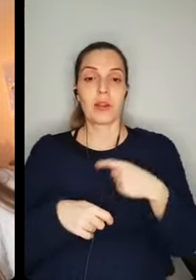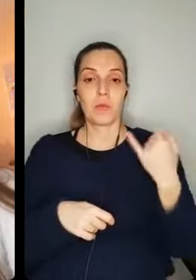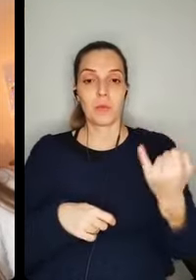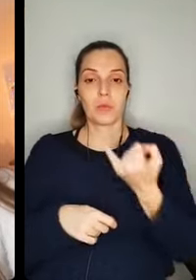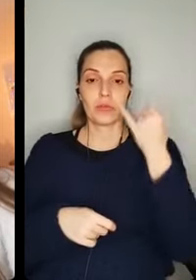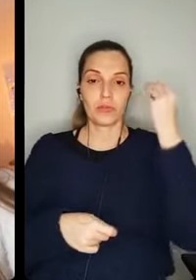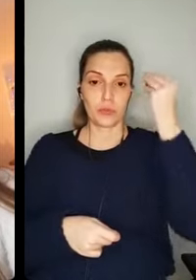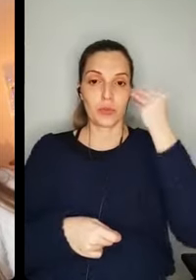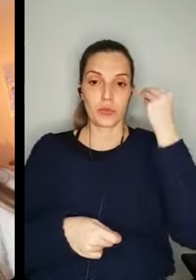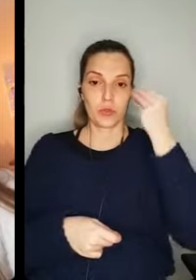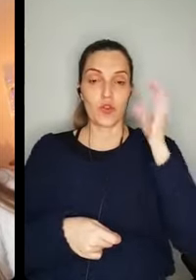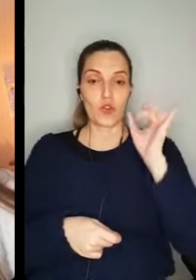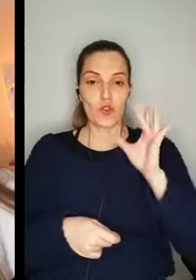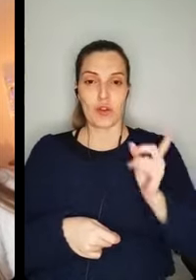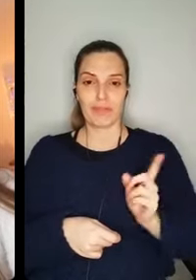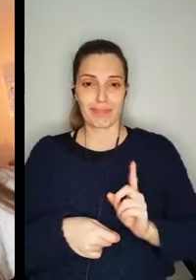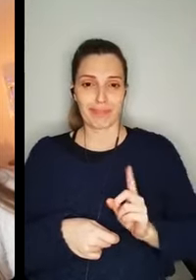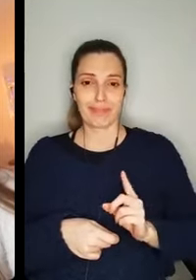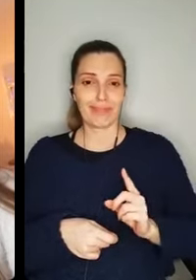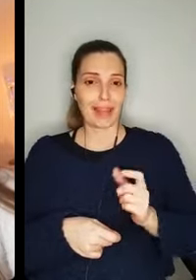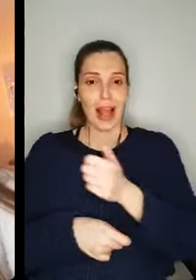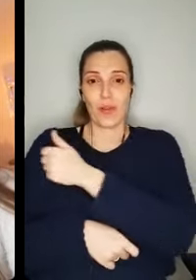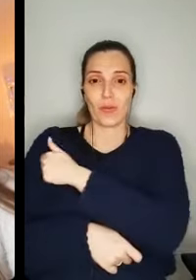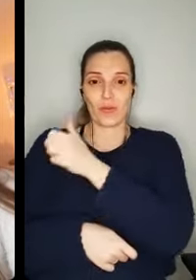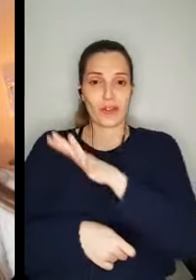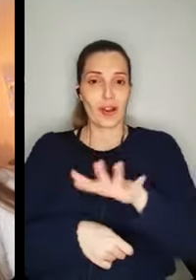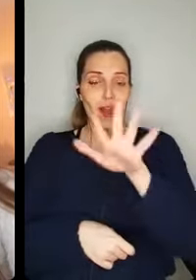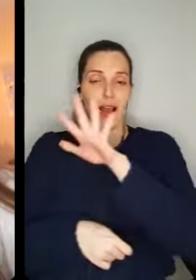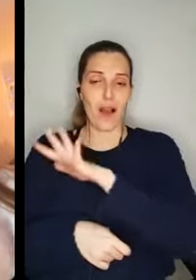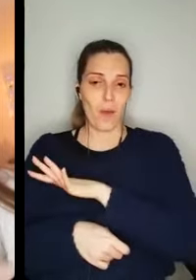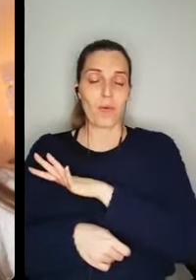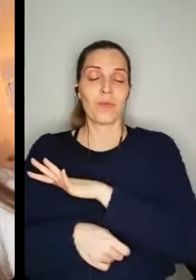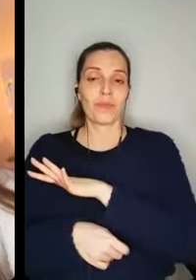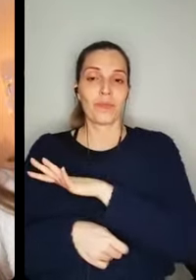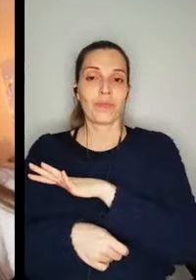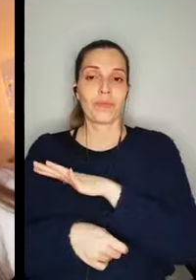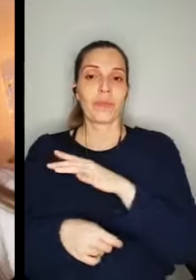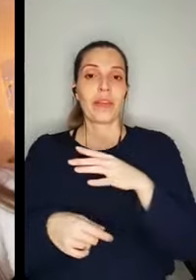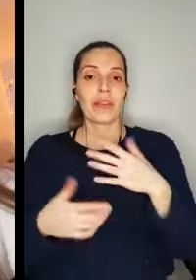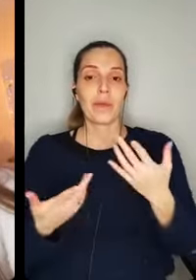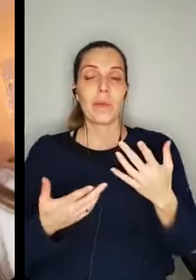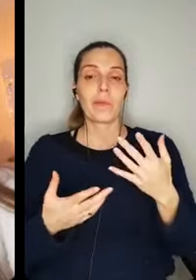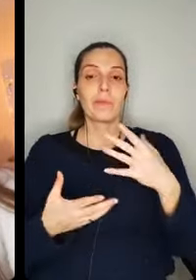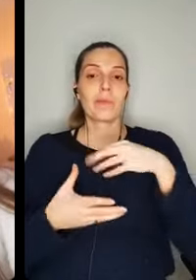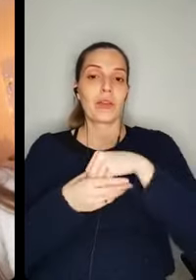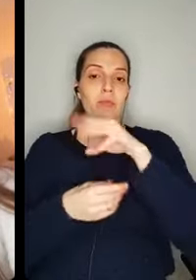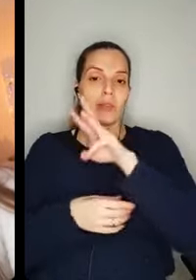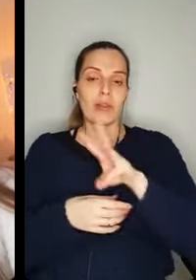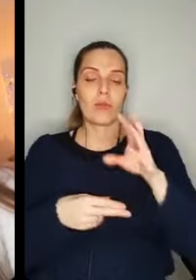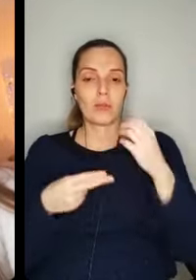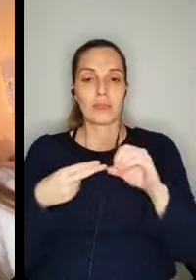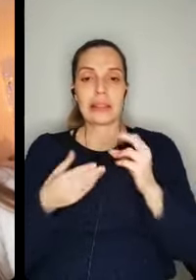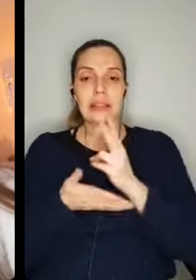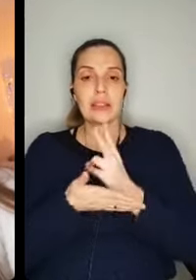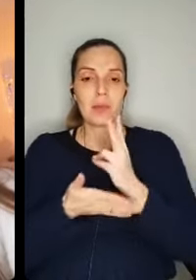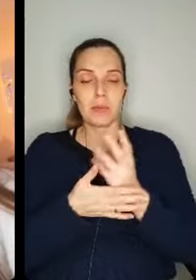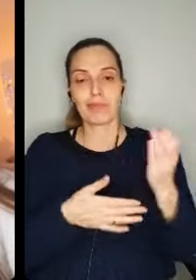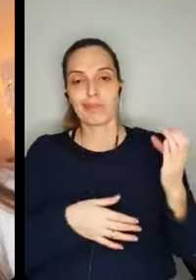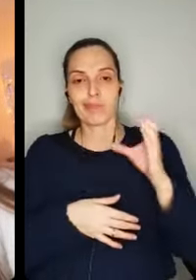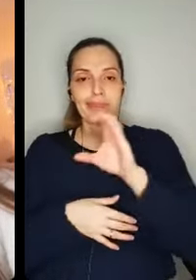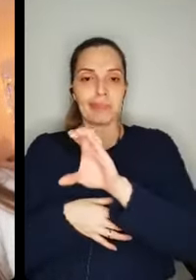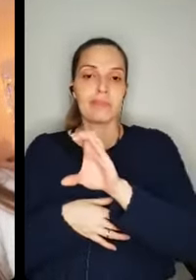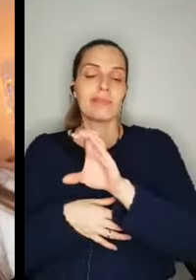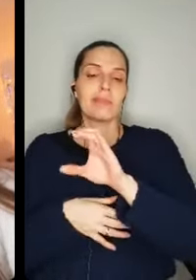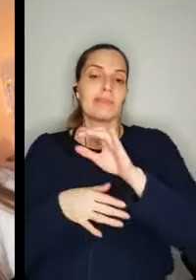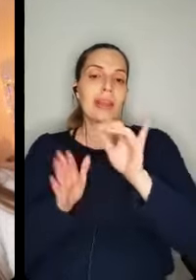de modo geral, é estar ligado sempre no site da UFSPA, estão sempre postando editais de, enfim, concursos e